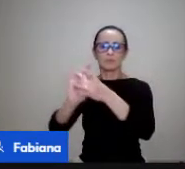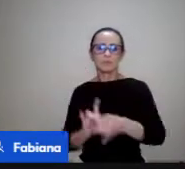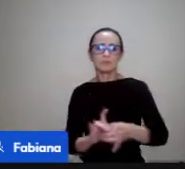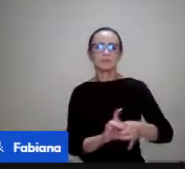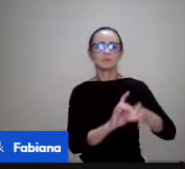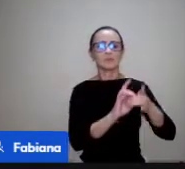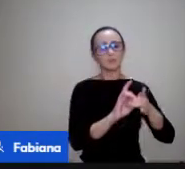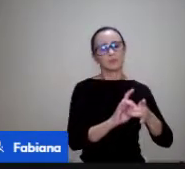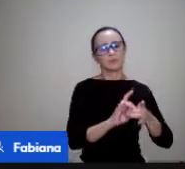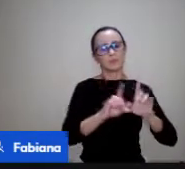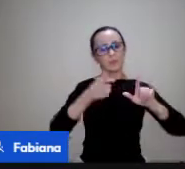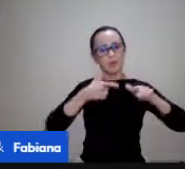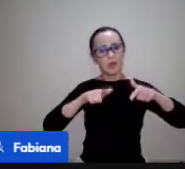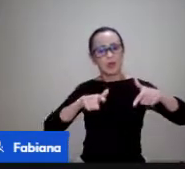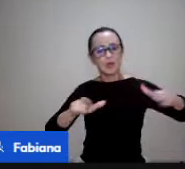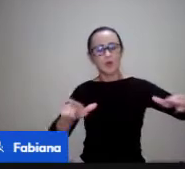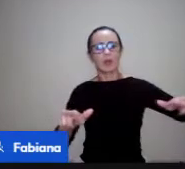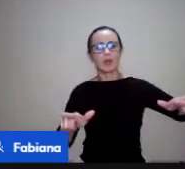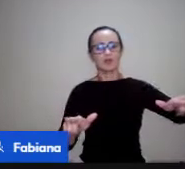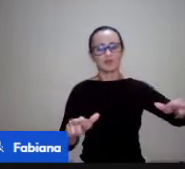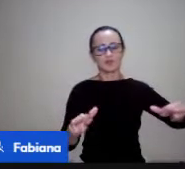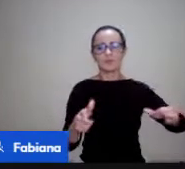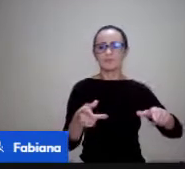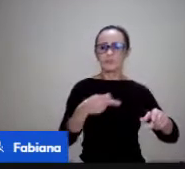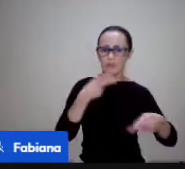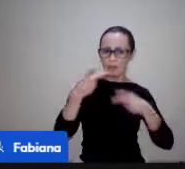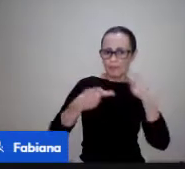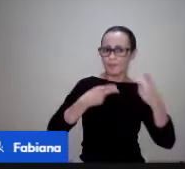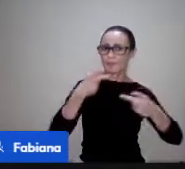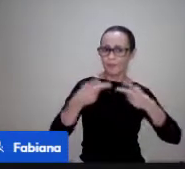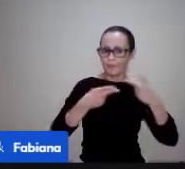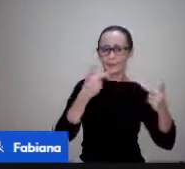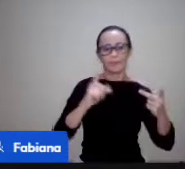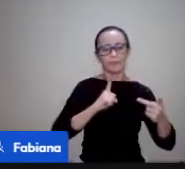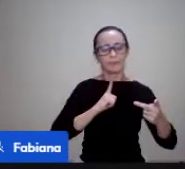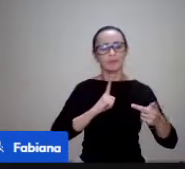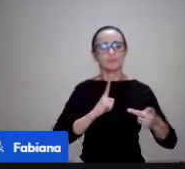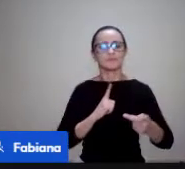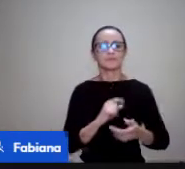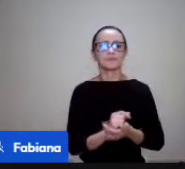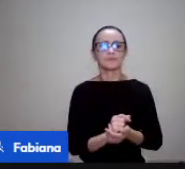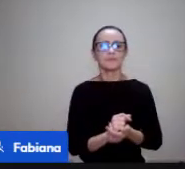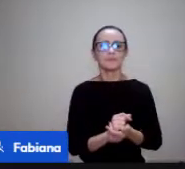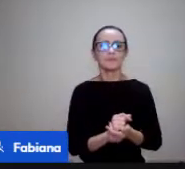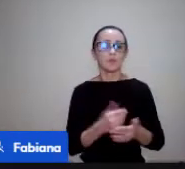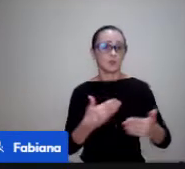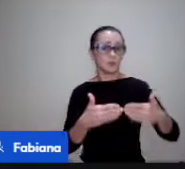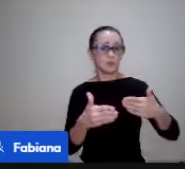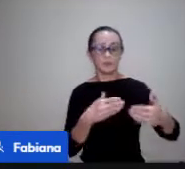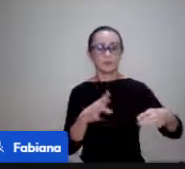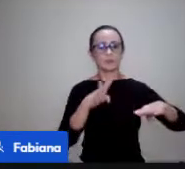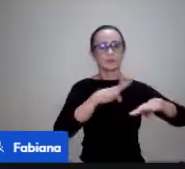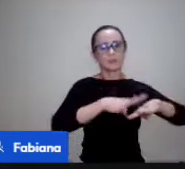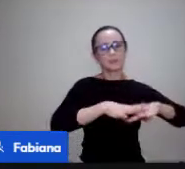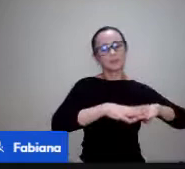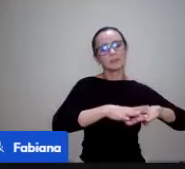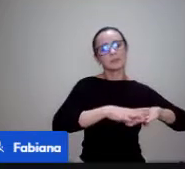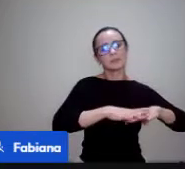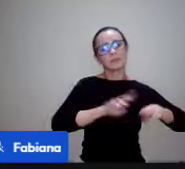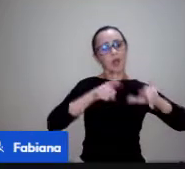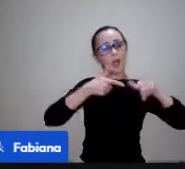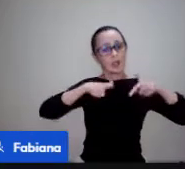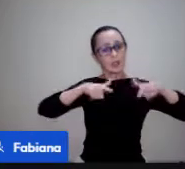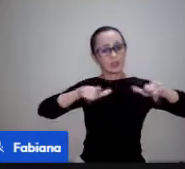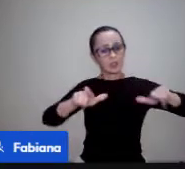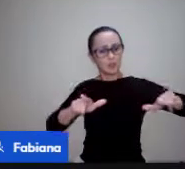a linguagem verbal. Então, olha só. Apesar da matemática ela ter uma linguagem muito